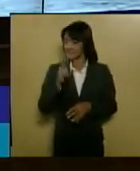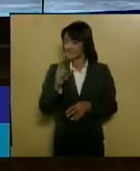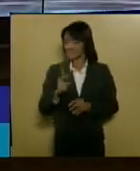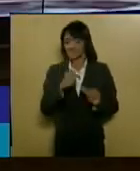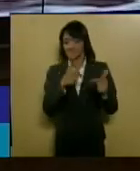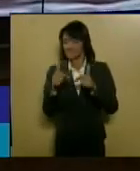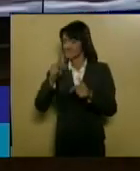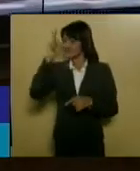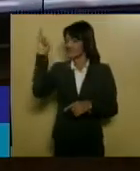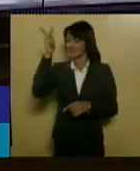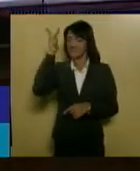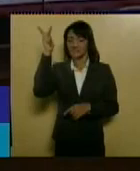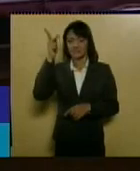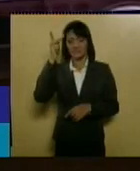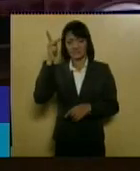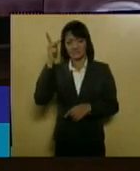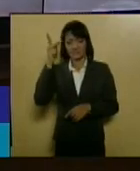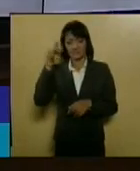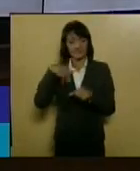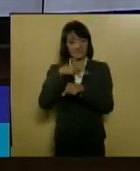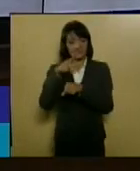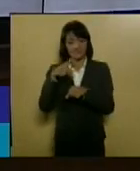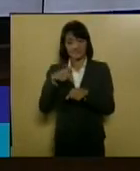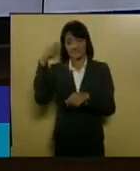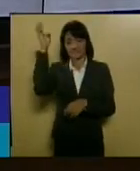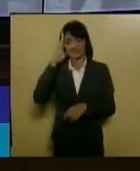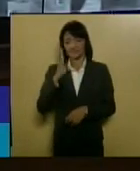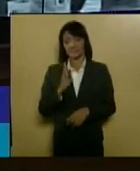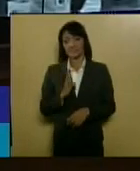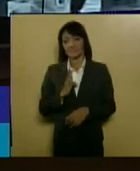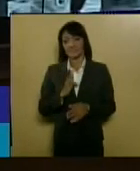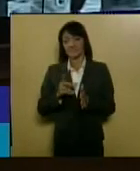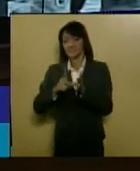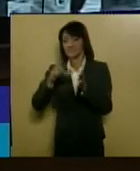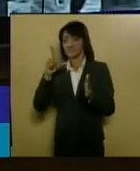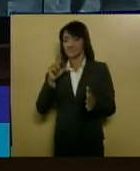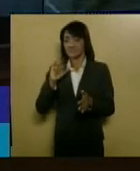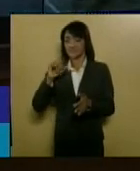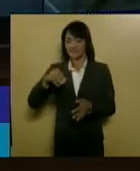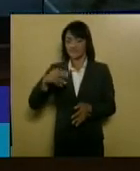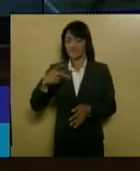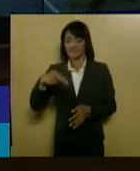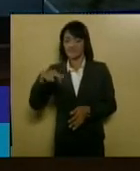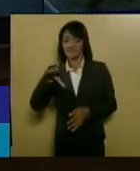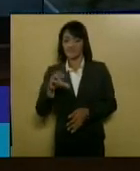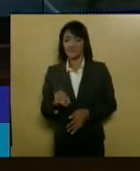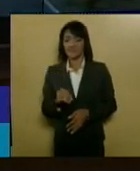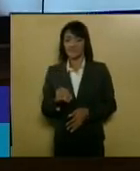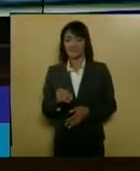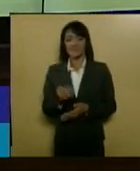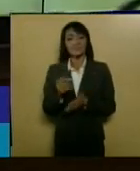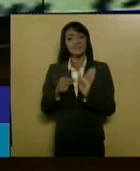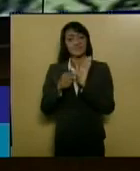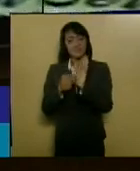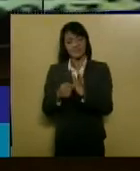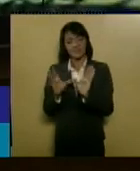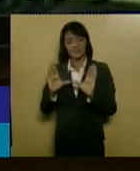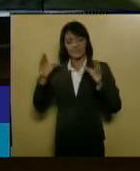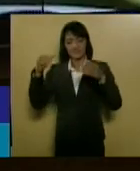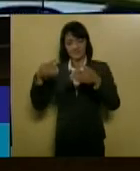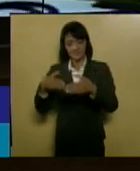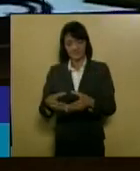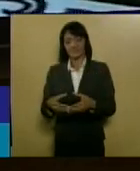processo histórico da nação, desde o Brasil Império. Este é o nosso batalhão, o